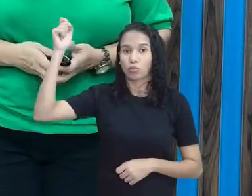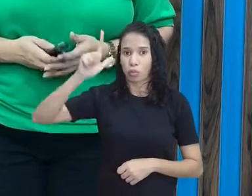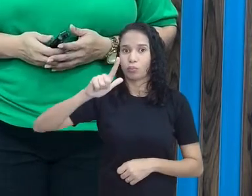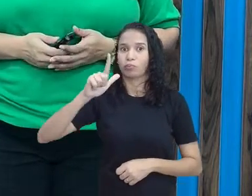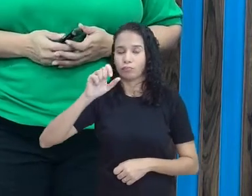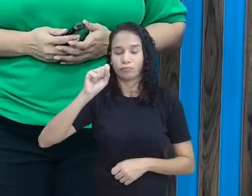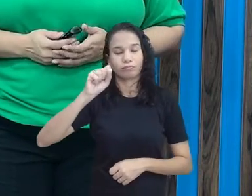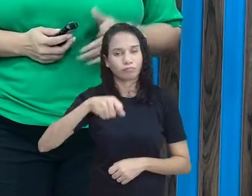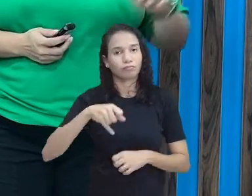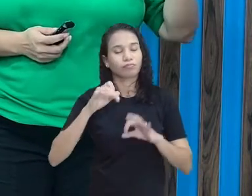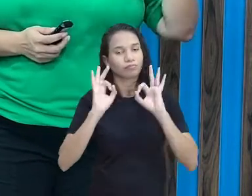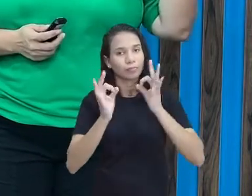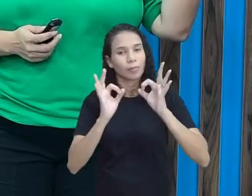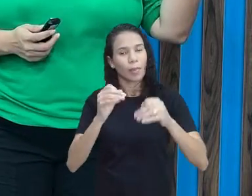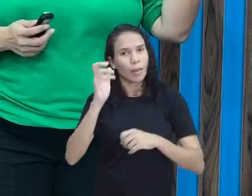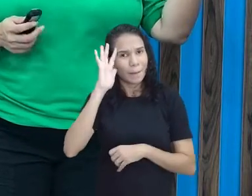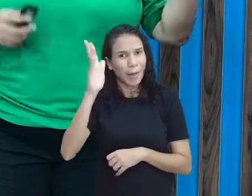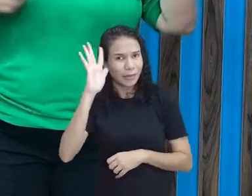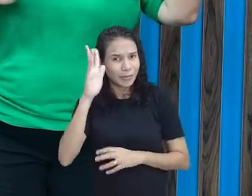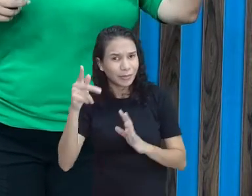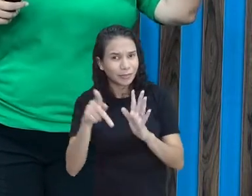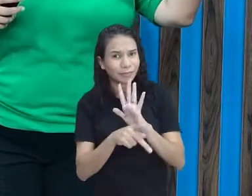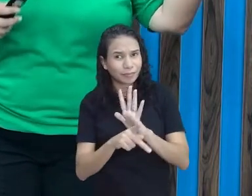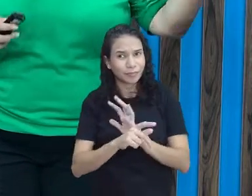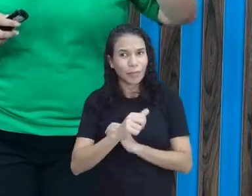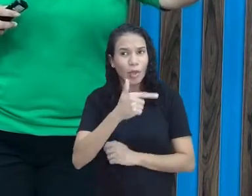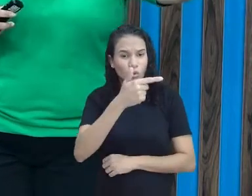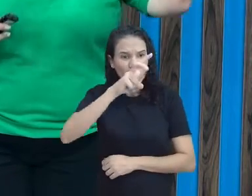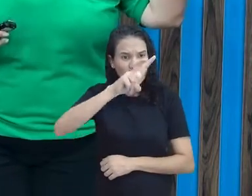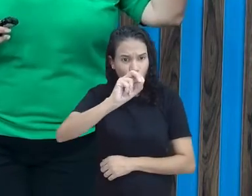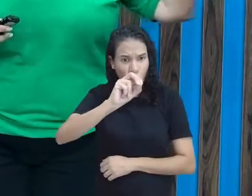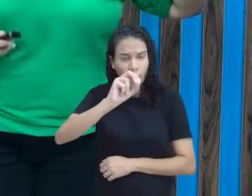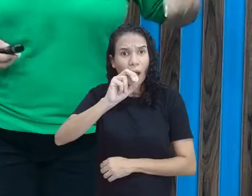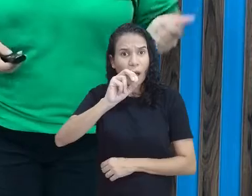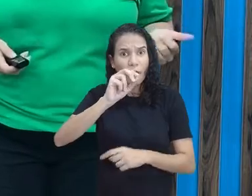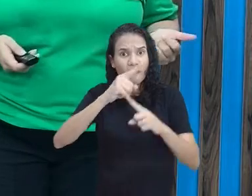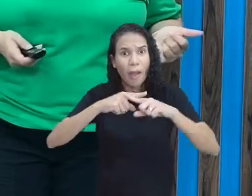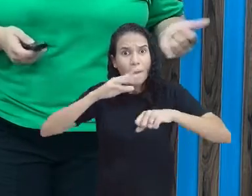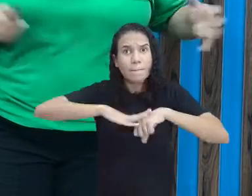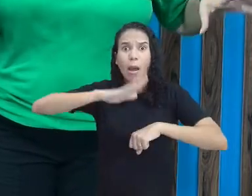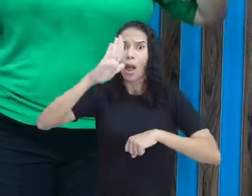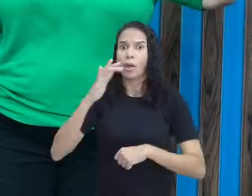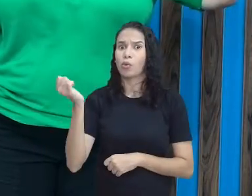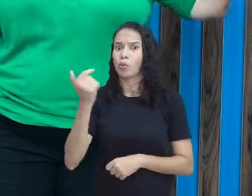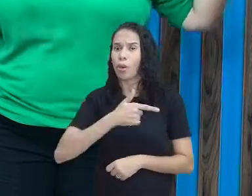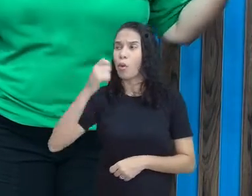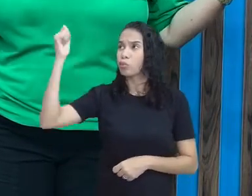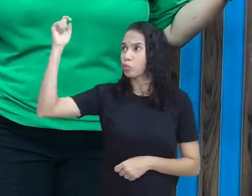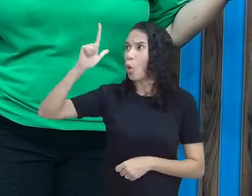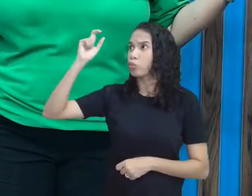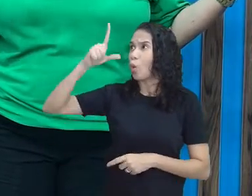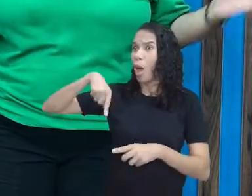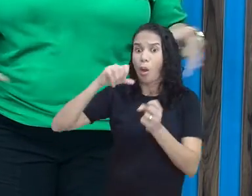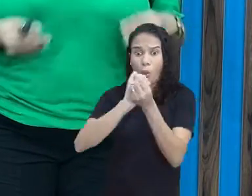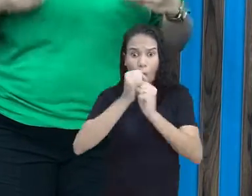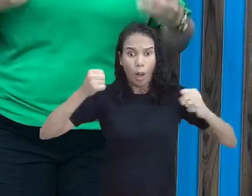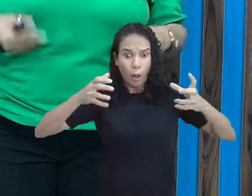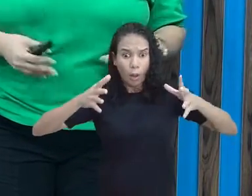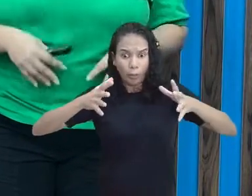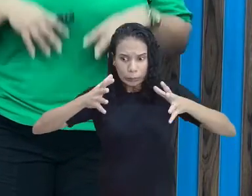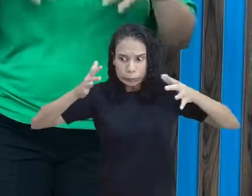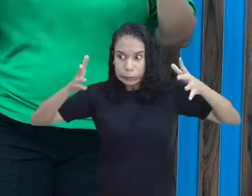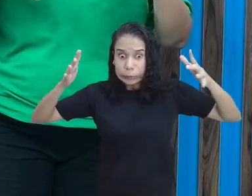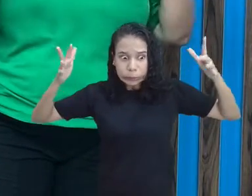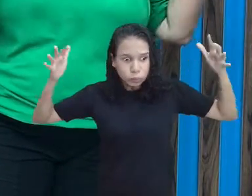massiva, tá certo? Imagina uma estrela 250 vezes maior do que o nosso Sol, gente. O nosso Sol já é gigantesco, já